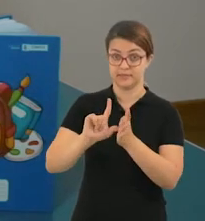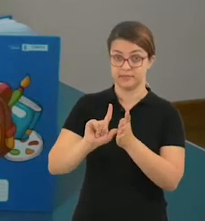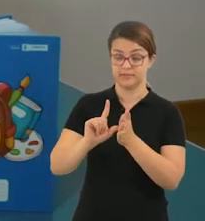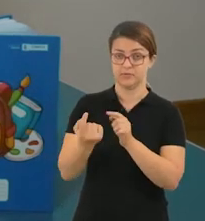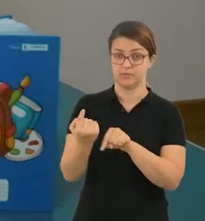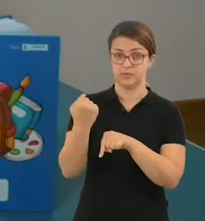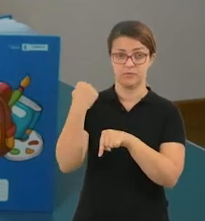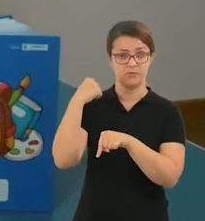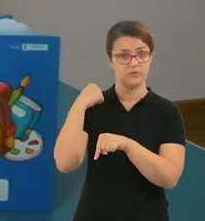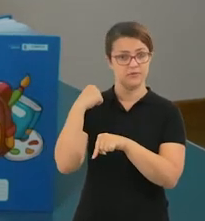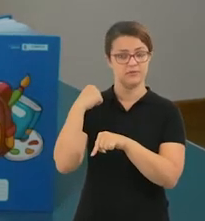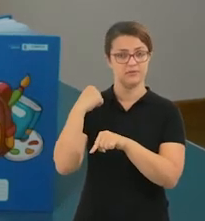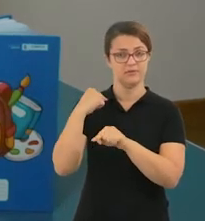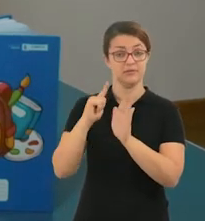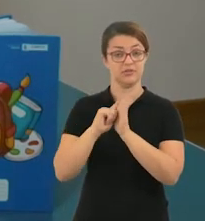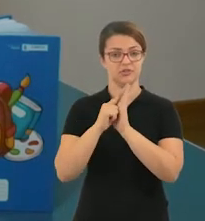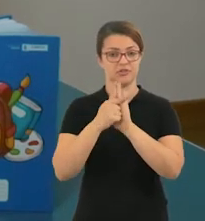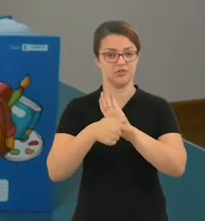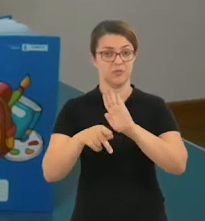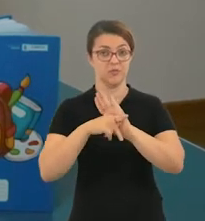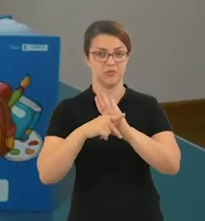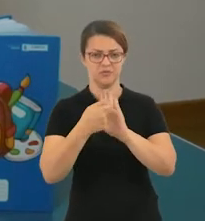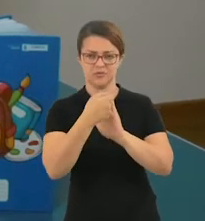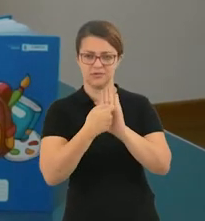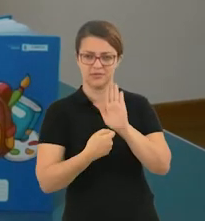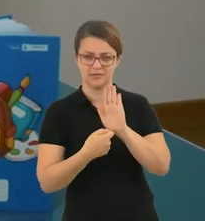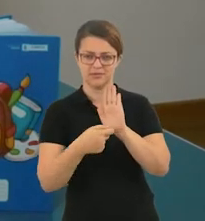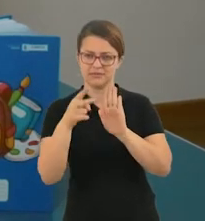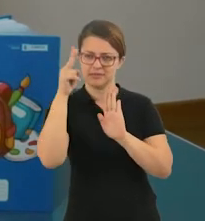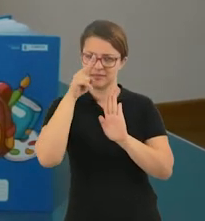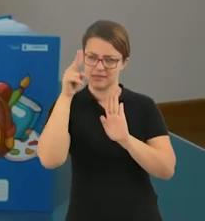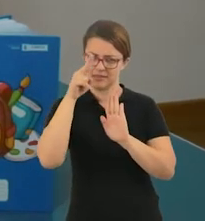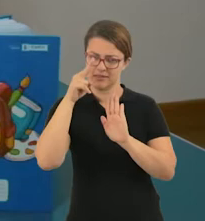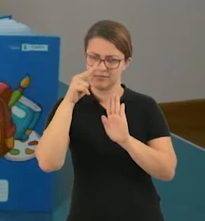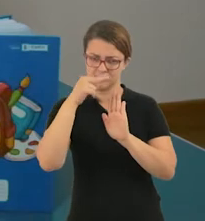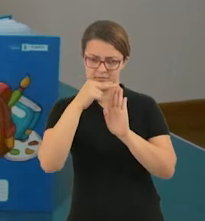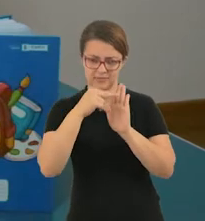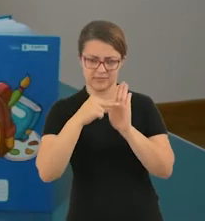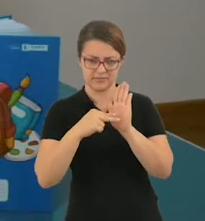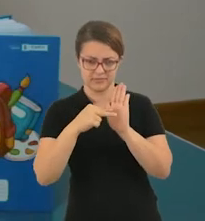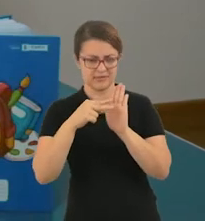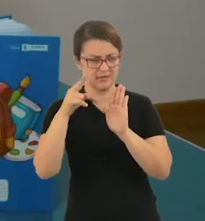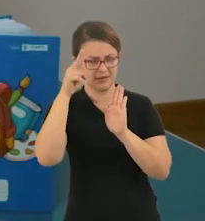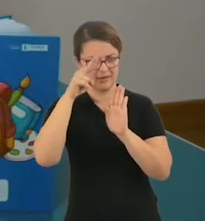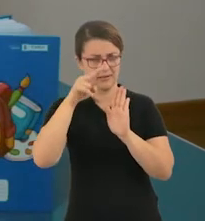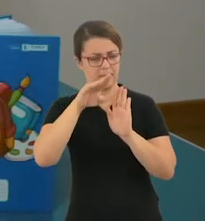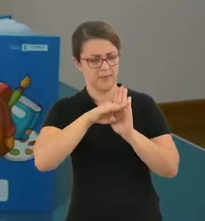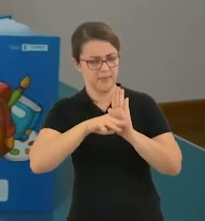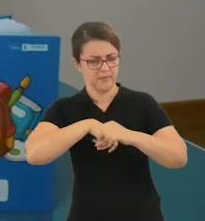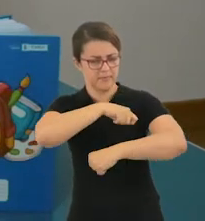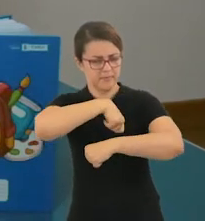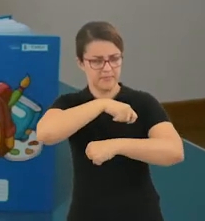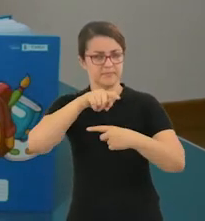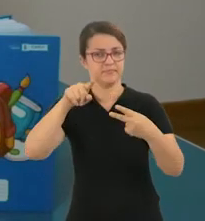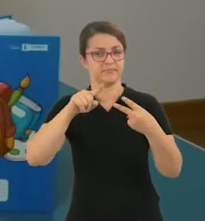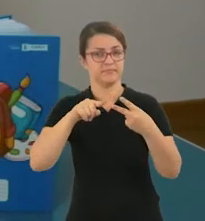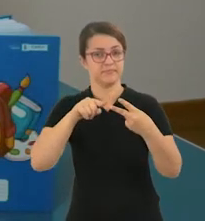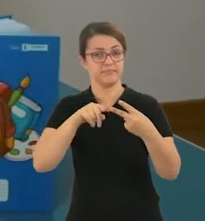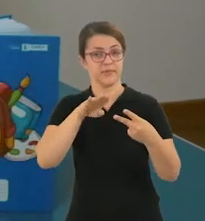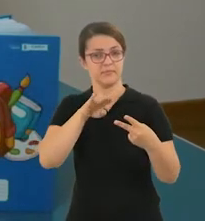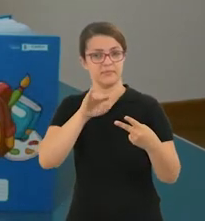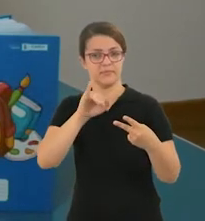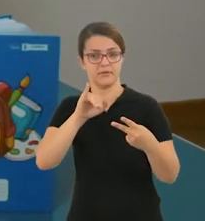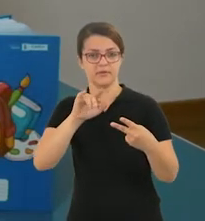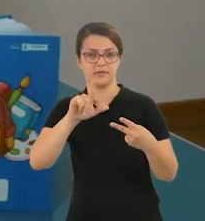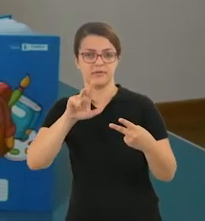Antes, vamos voltar ao tema gêneros textuais. Vocês lembram que vocês já viram o tema receita, bilhete? Muito